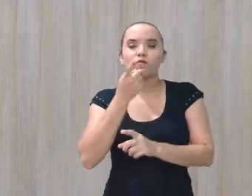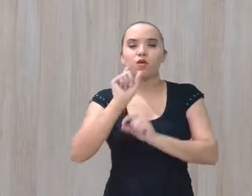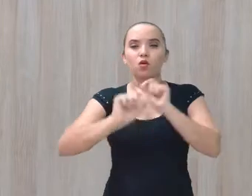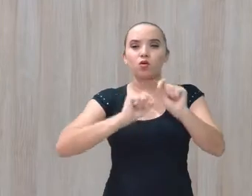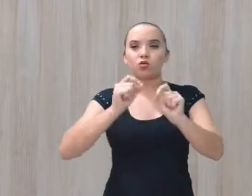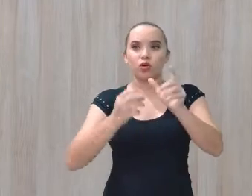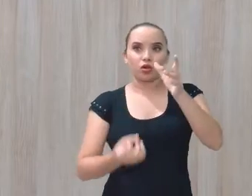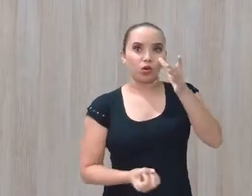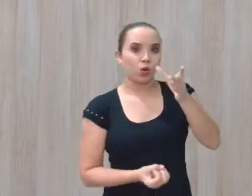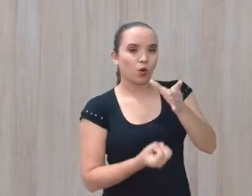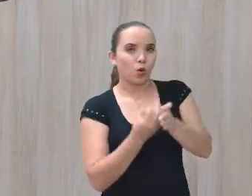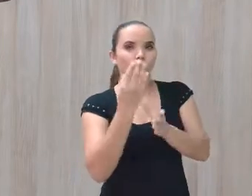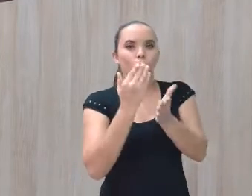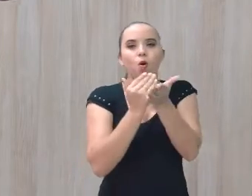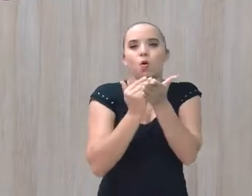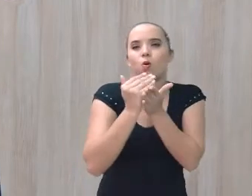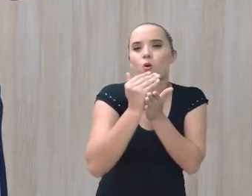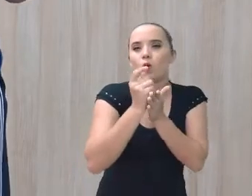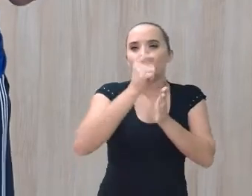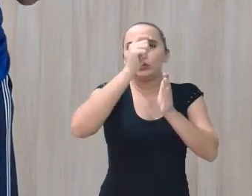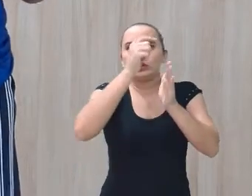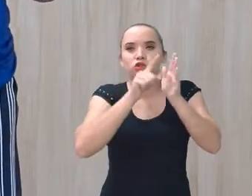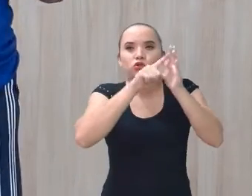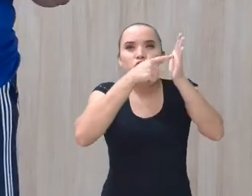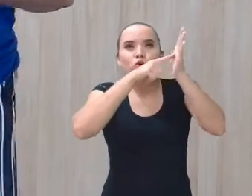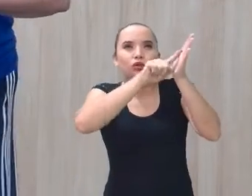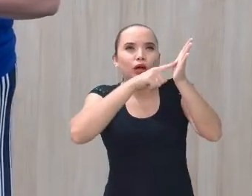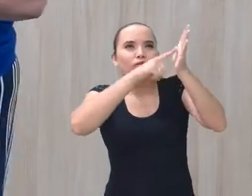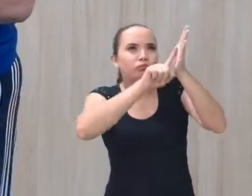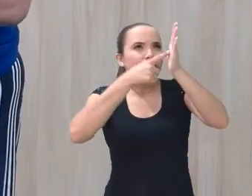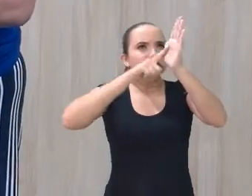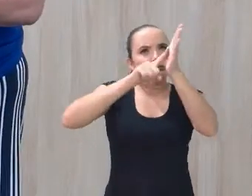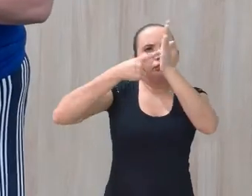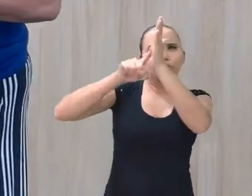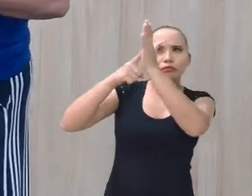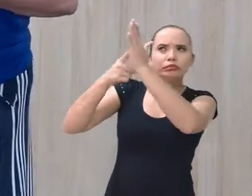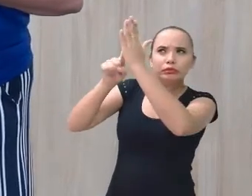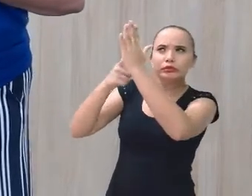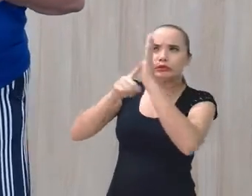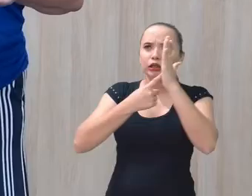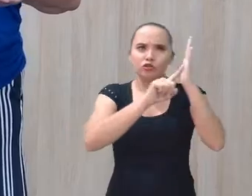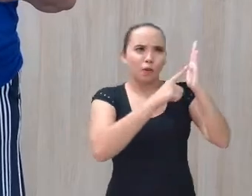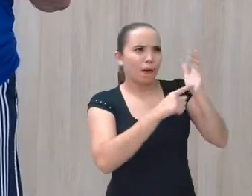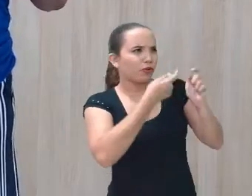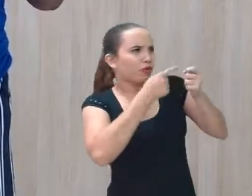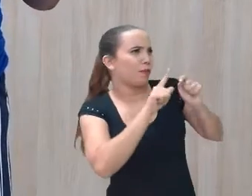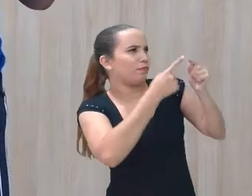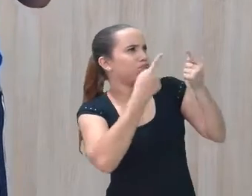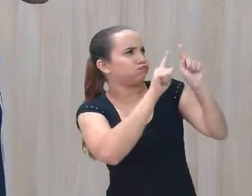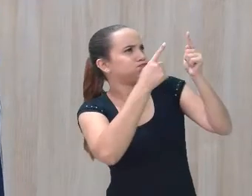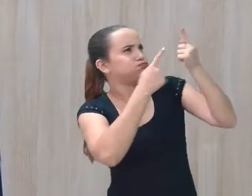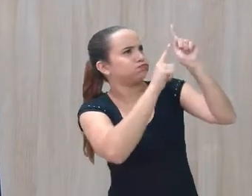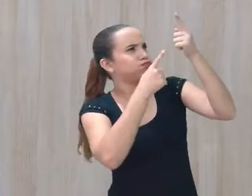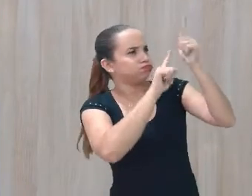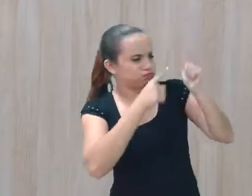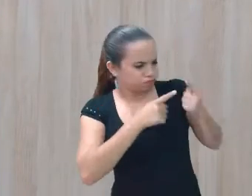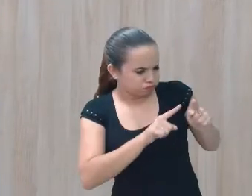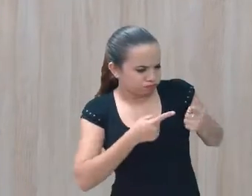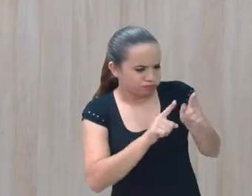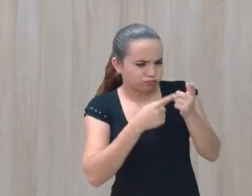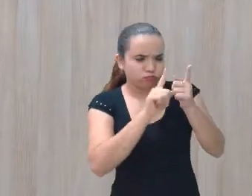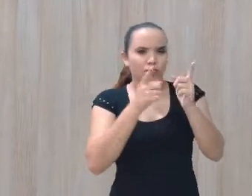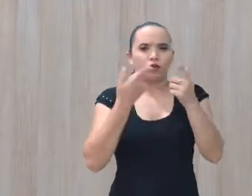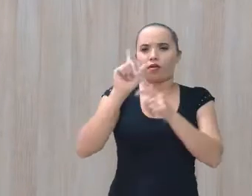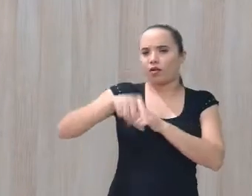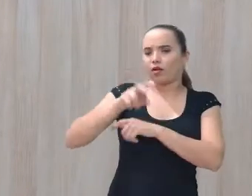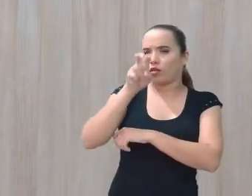aquela coisa das paredes das cavernas já era um prenúncio. Outros dizem que foi no Egito, né, com essa escrita aí,